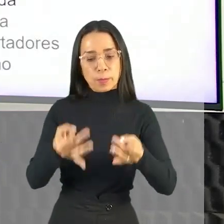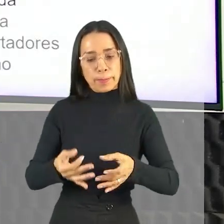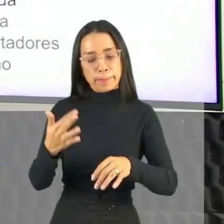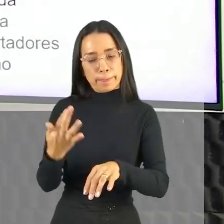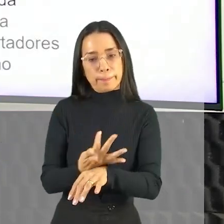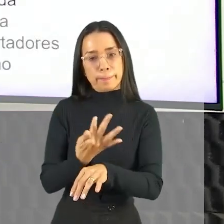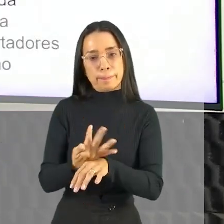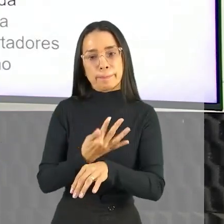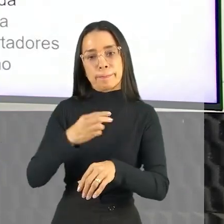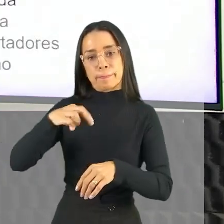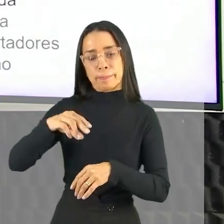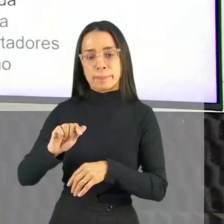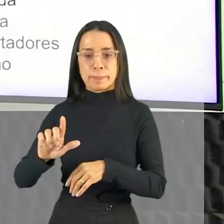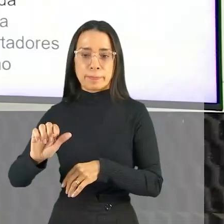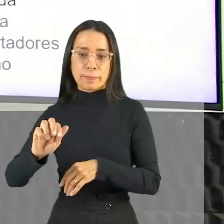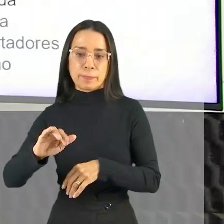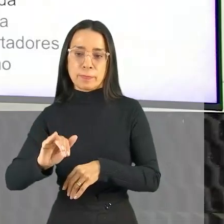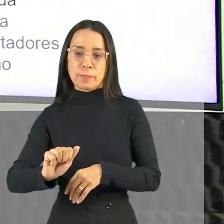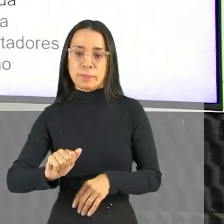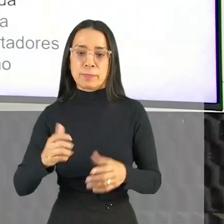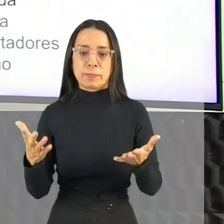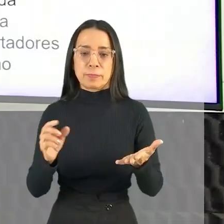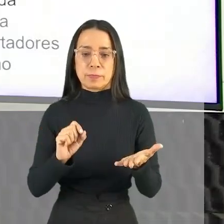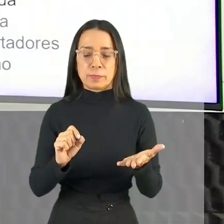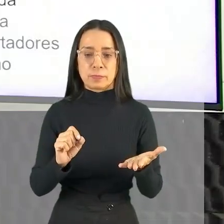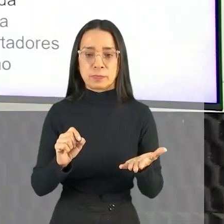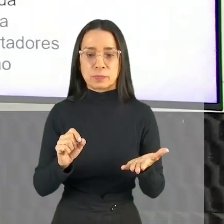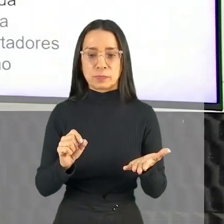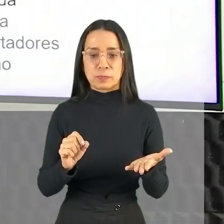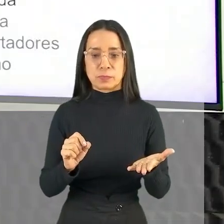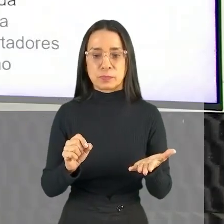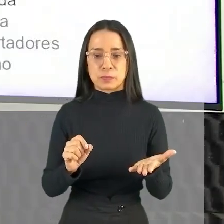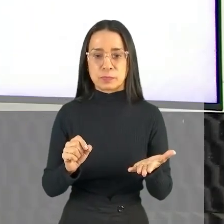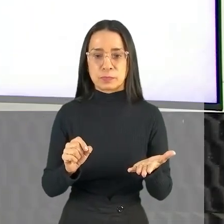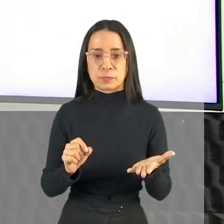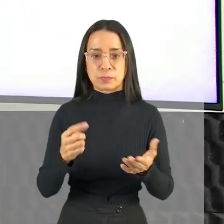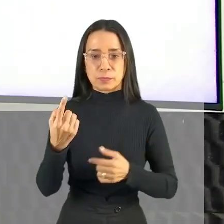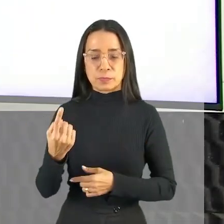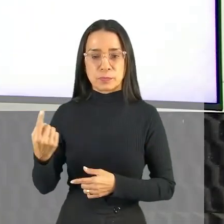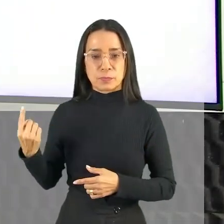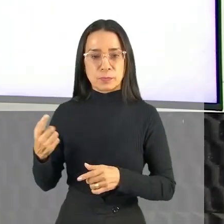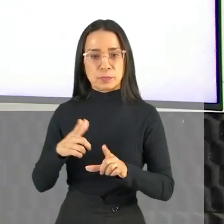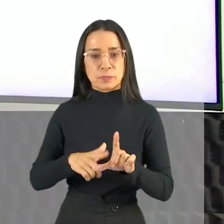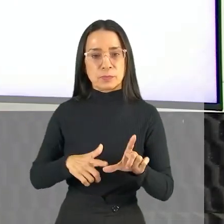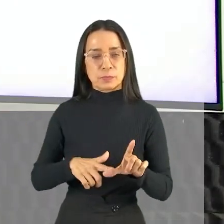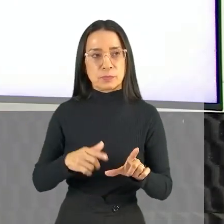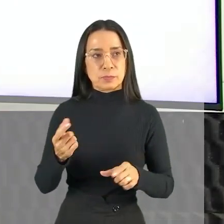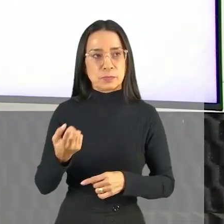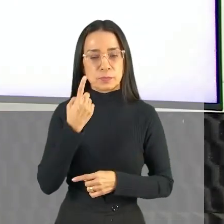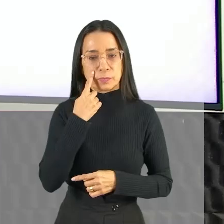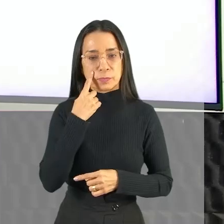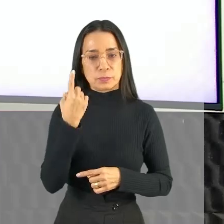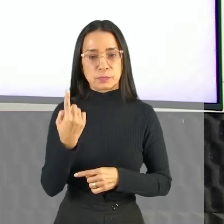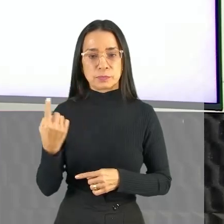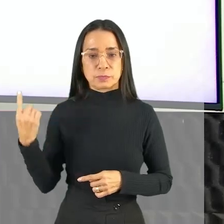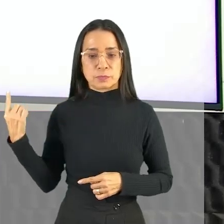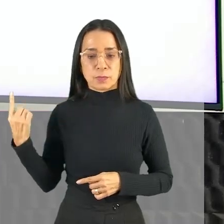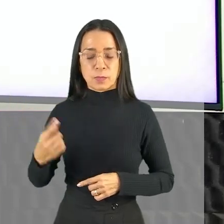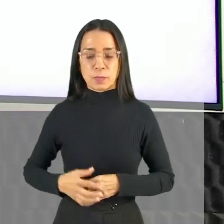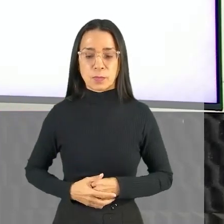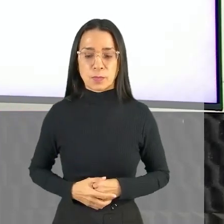resistência, né, à malária dos portadores de anemia falciforme? Então,